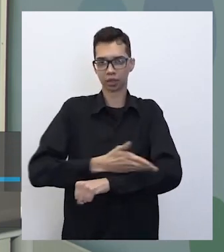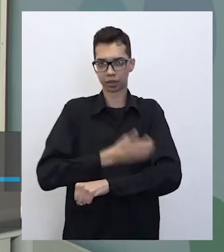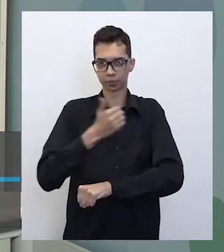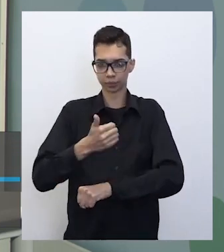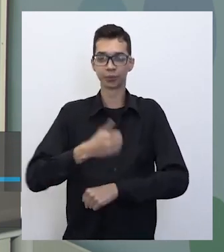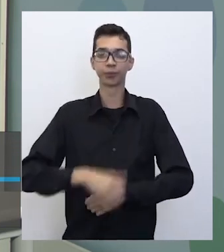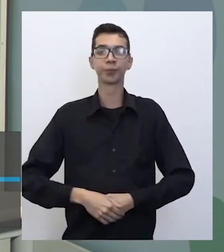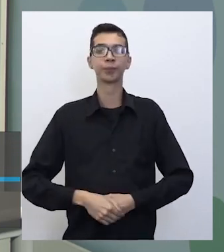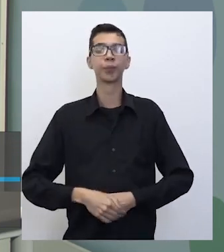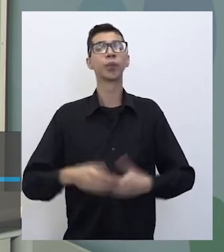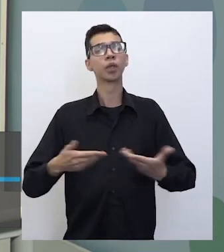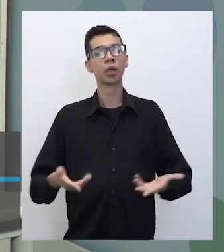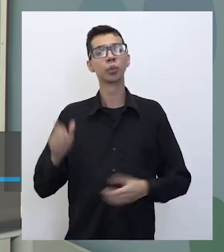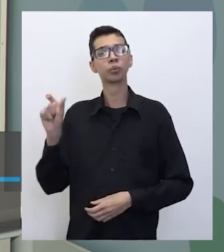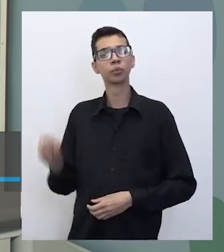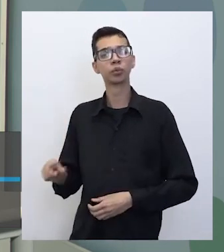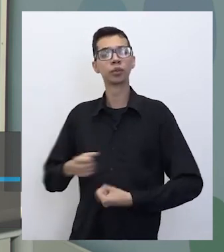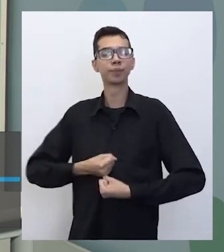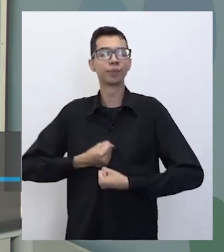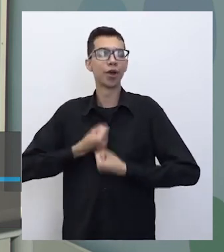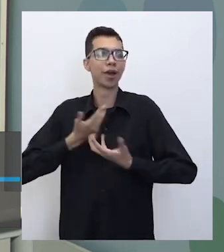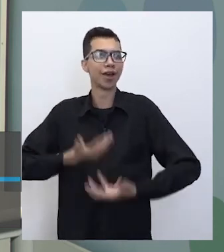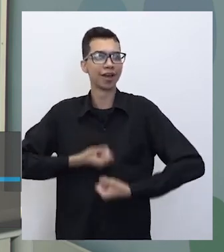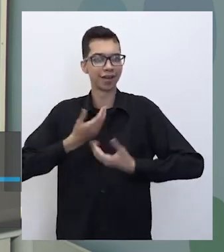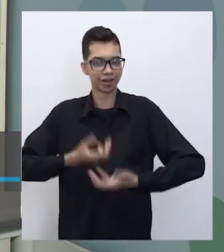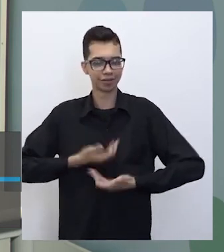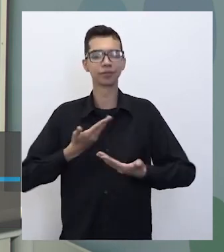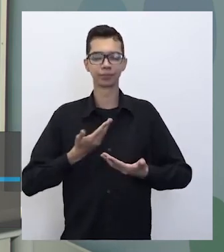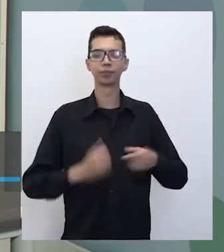esse poeta decidiu, ela pedia,